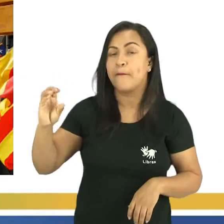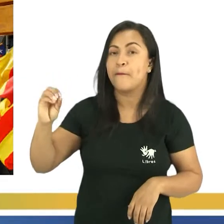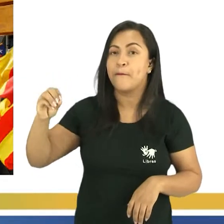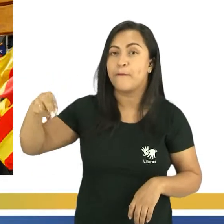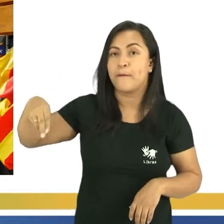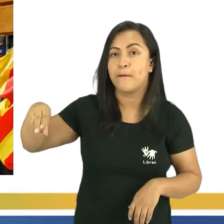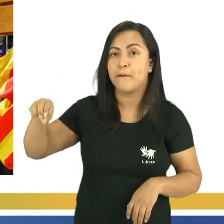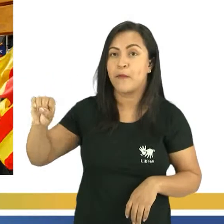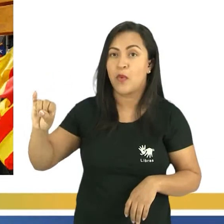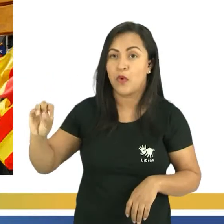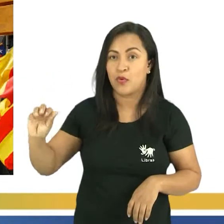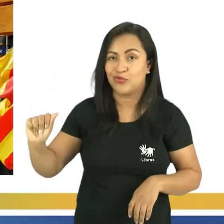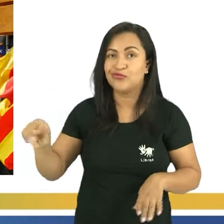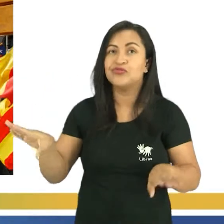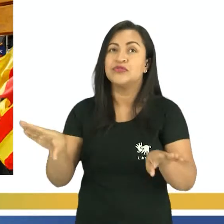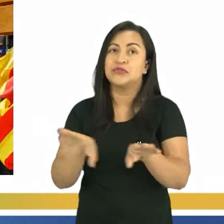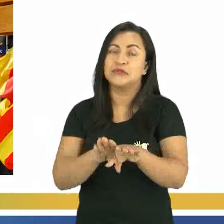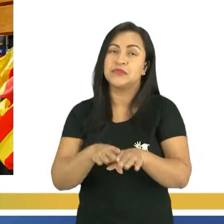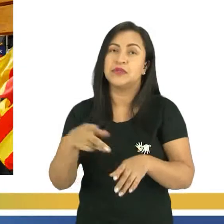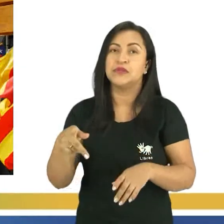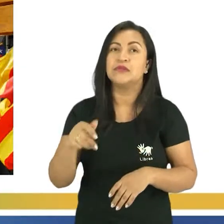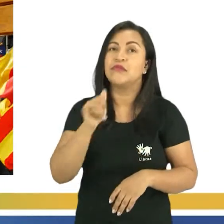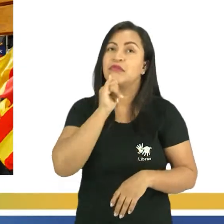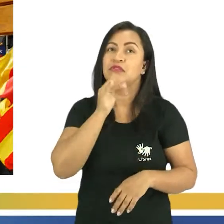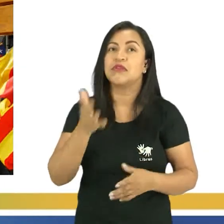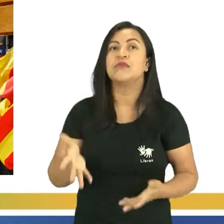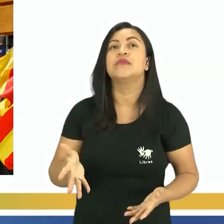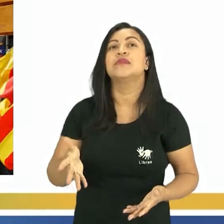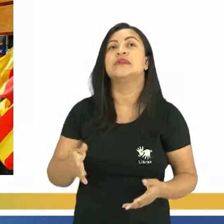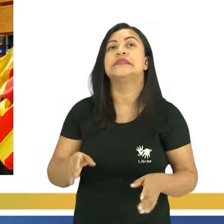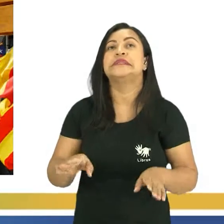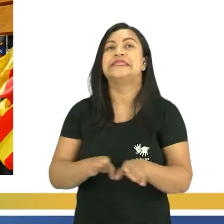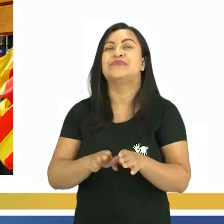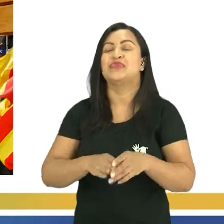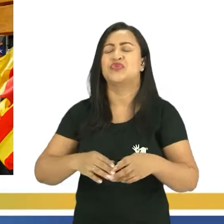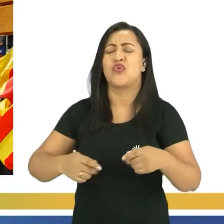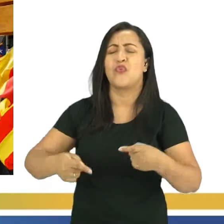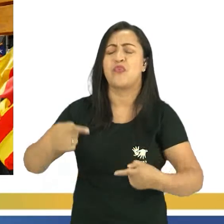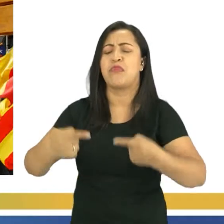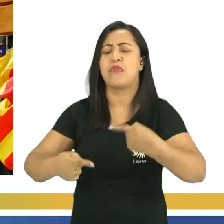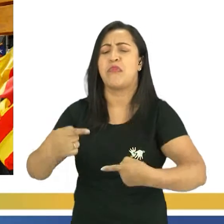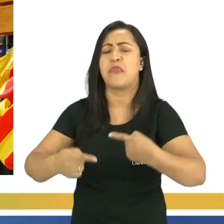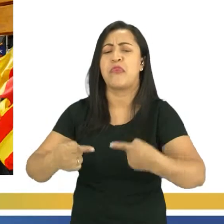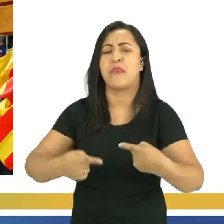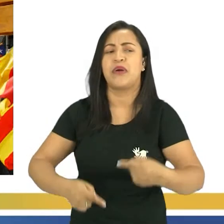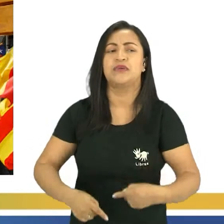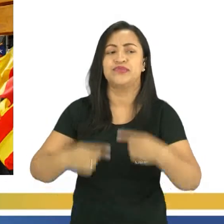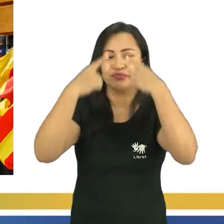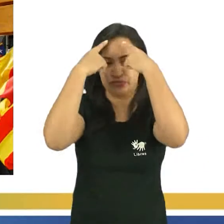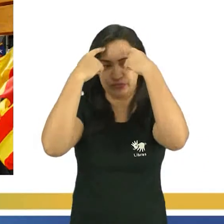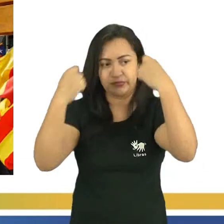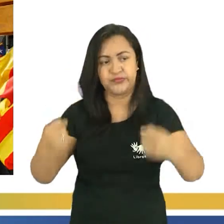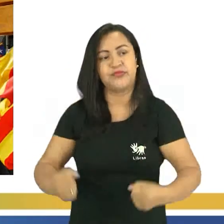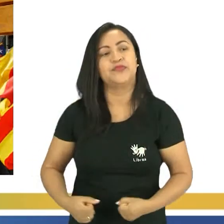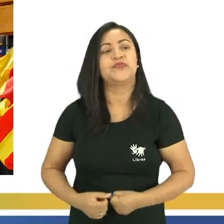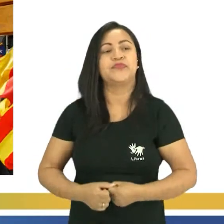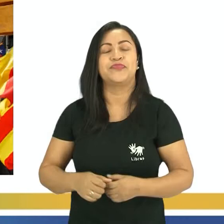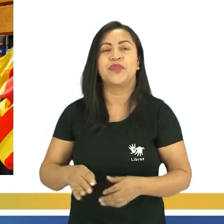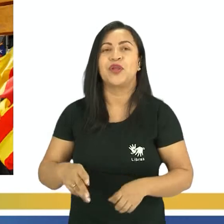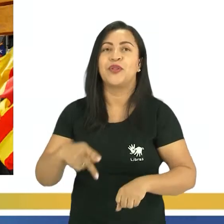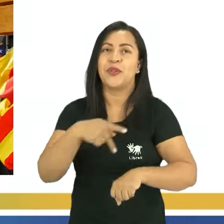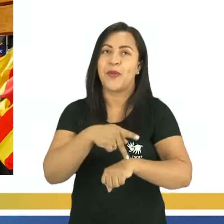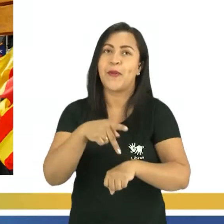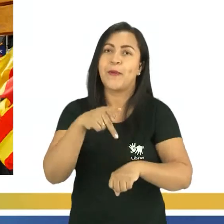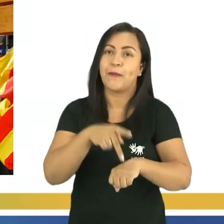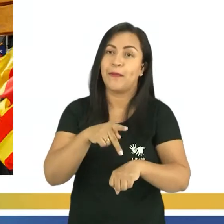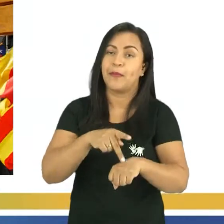tenta se tornar independente. Acontece ali muitas mortes, um conflito muito, muito forte, limpeza étnica, tá? Então Kosovo